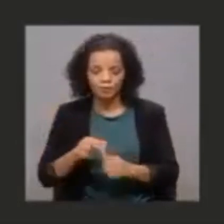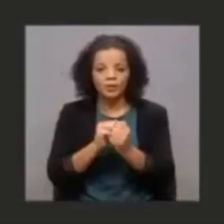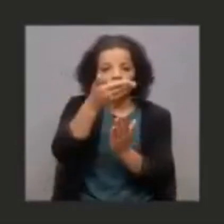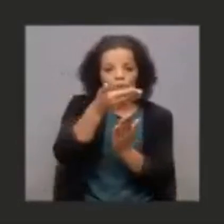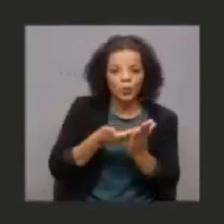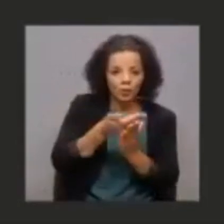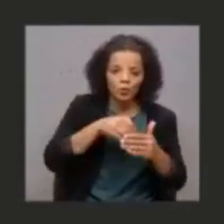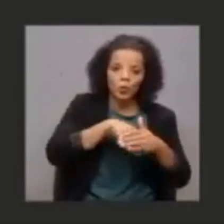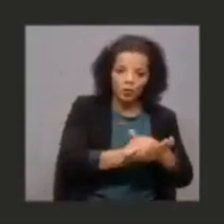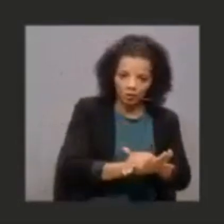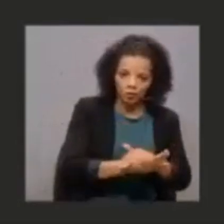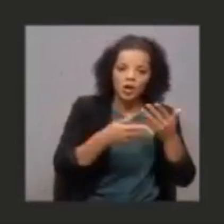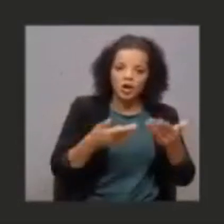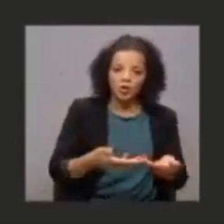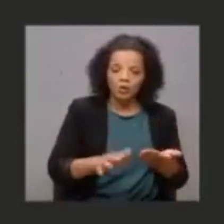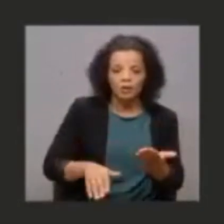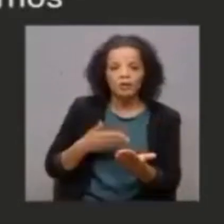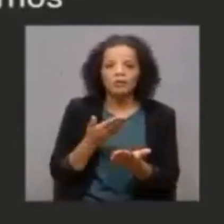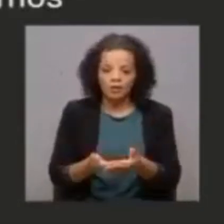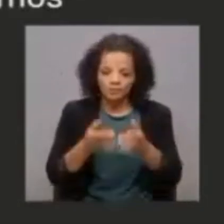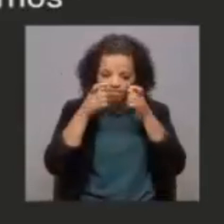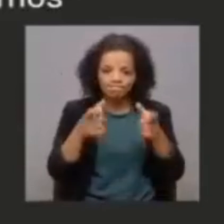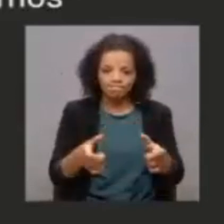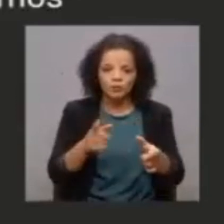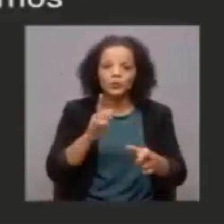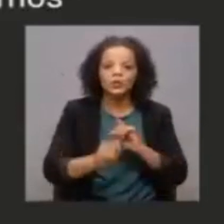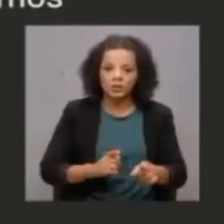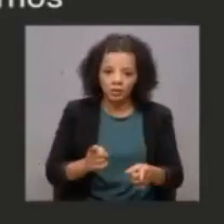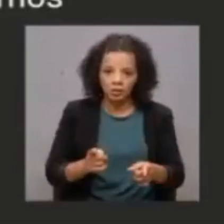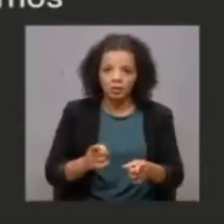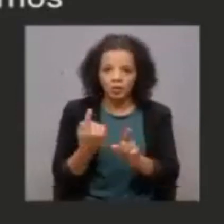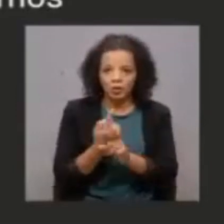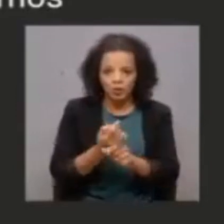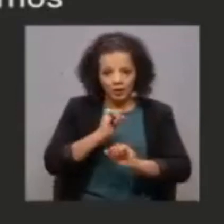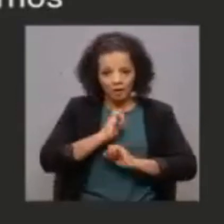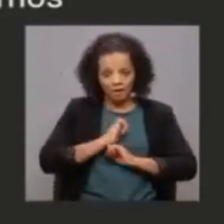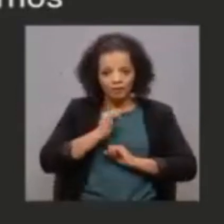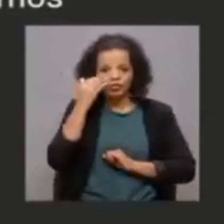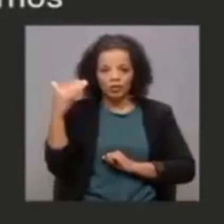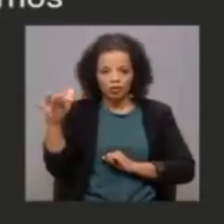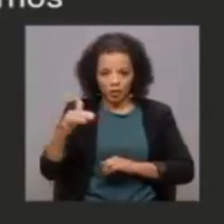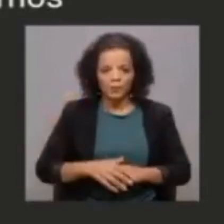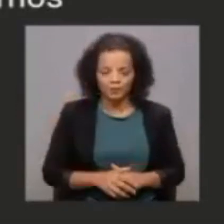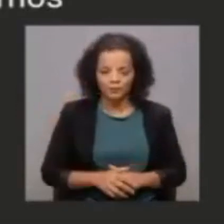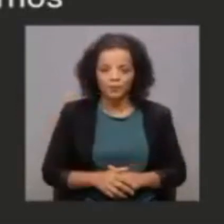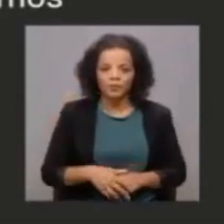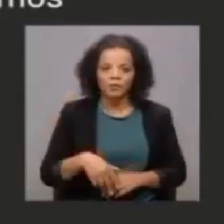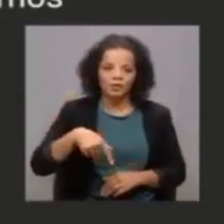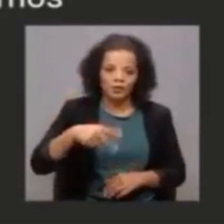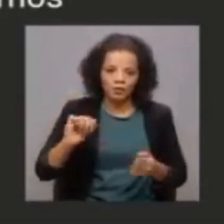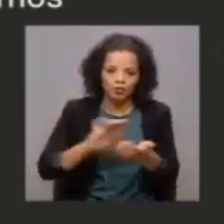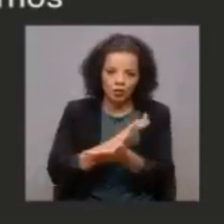estão hoje a ser instrumentalizados para controlar por completo os nossos bens no estrangeiro. Eles utilizam os órgãos de